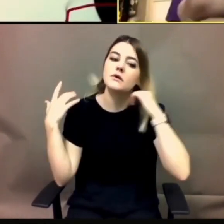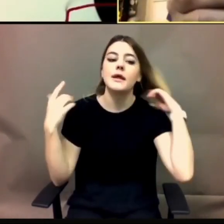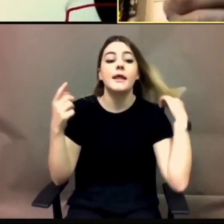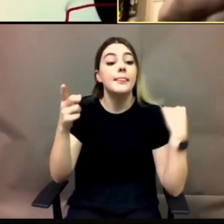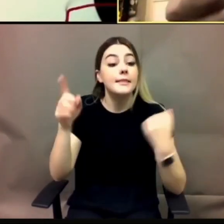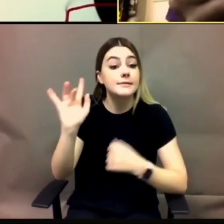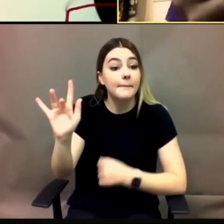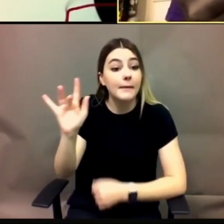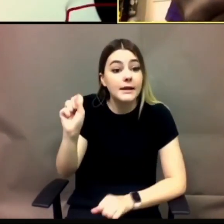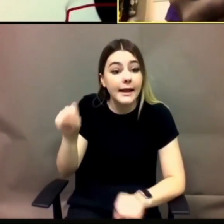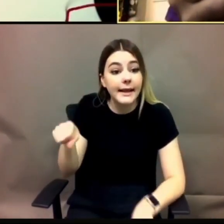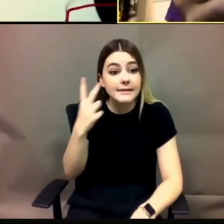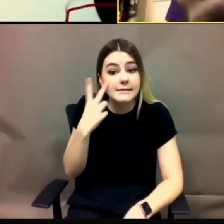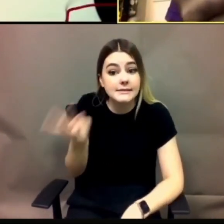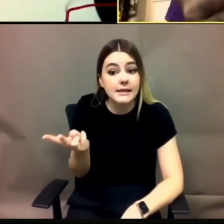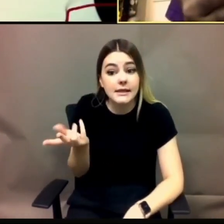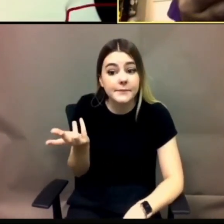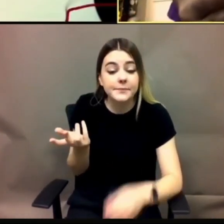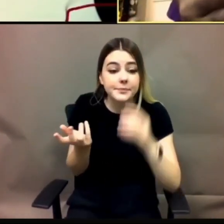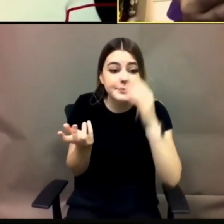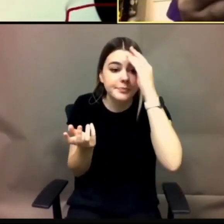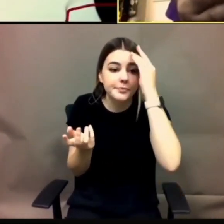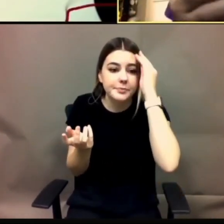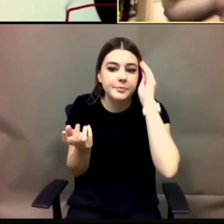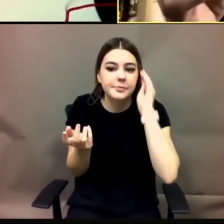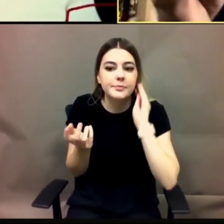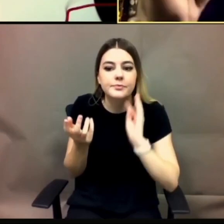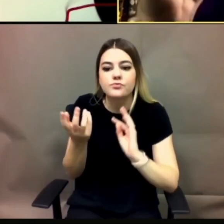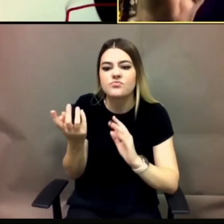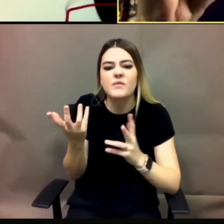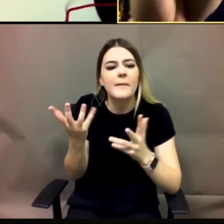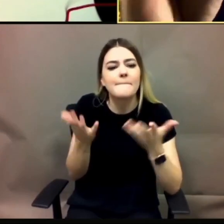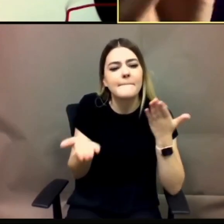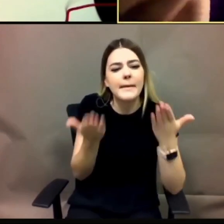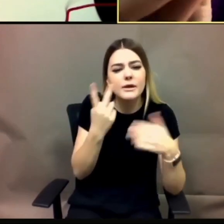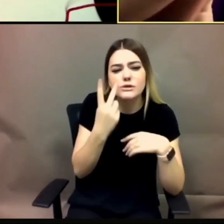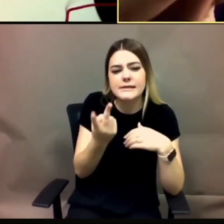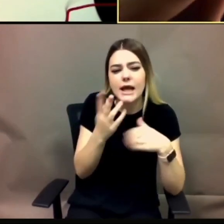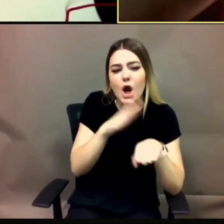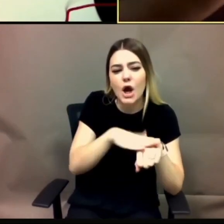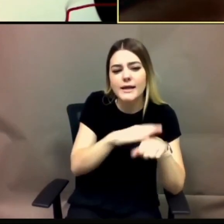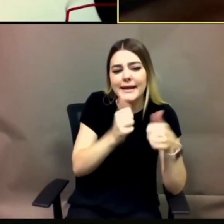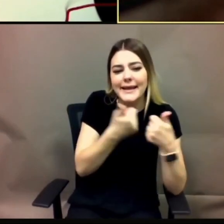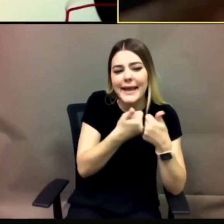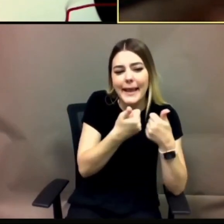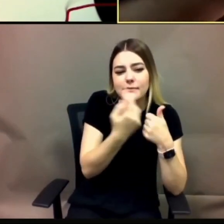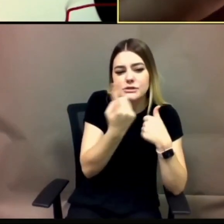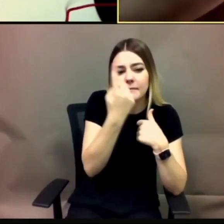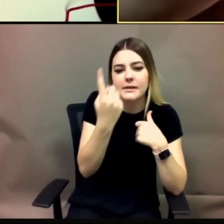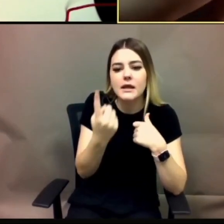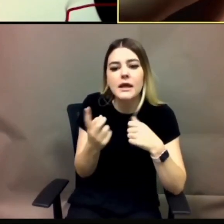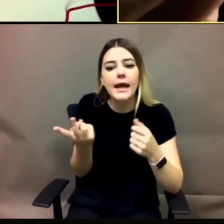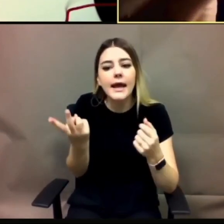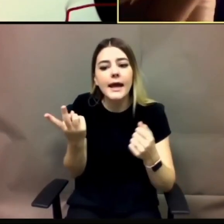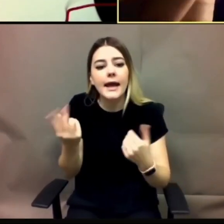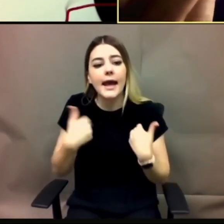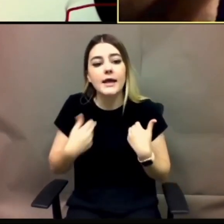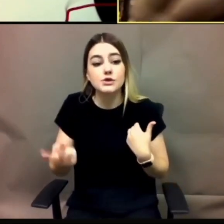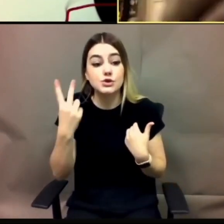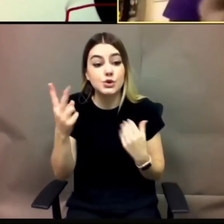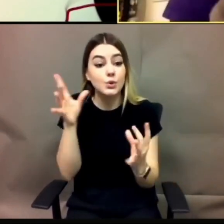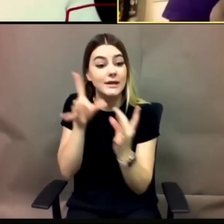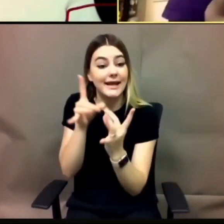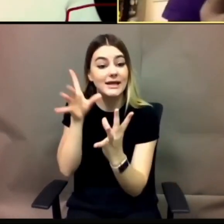que é um botãozinho, como a gente vê em qualquer dispositivo que a gente pode comprar, qualquer tipo de joguinho, e tem esses dois conectores